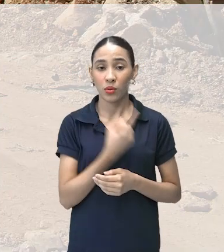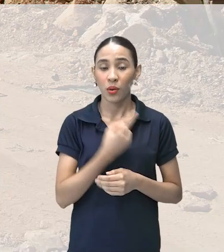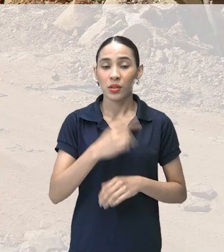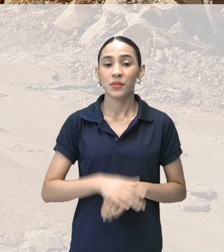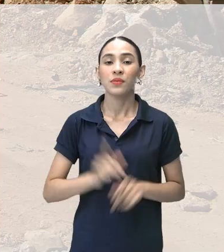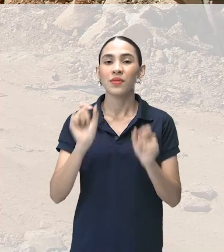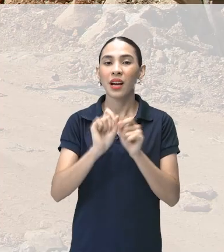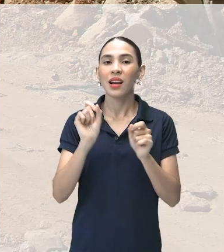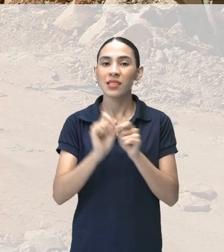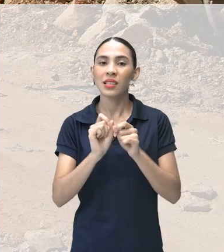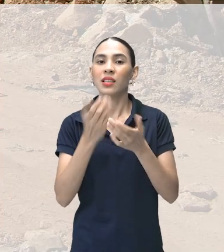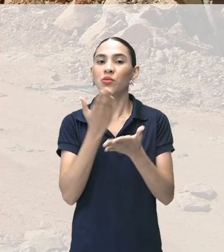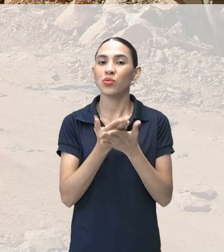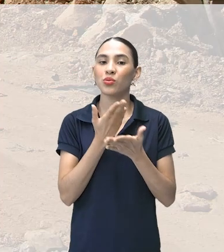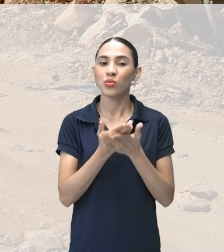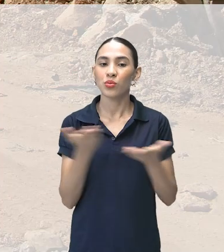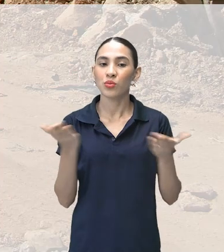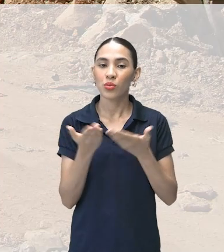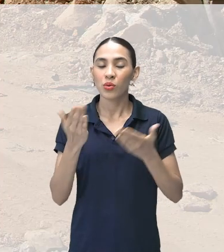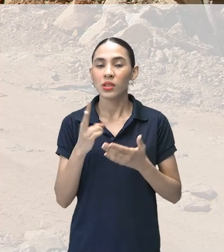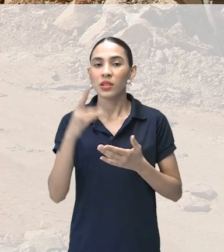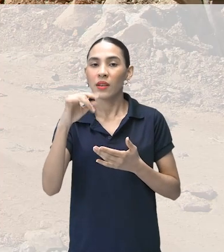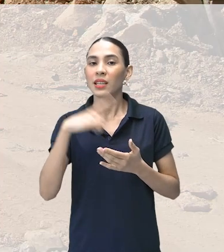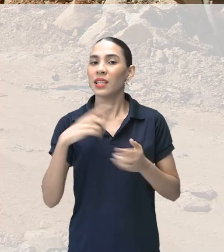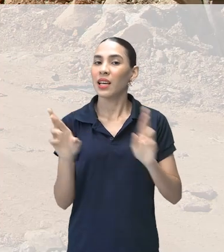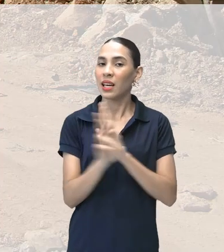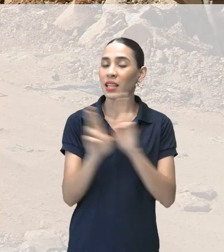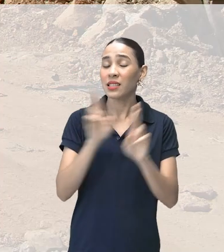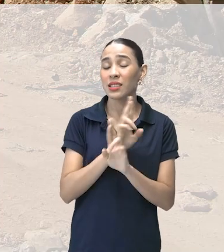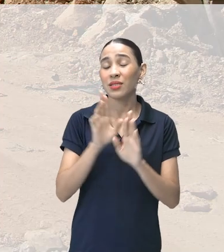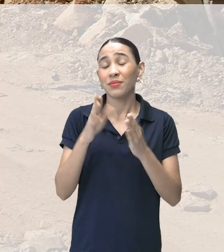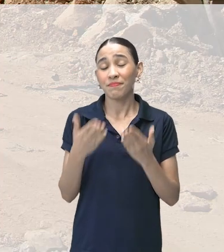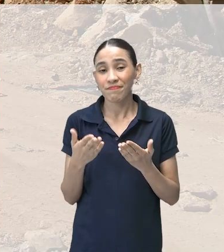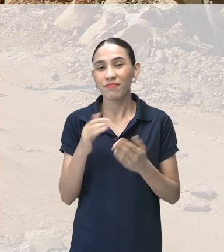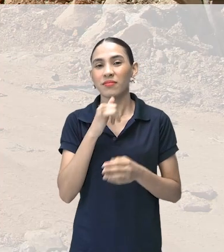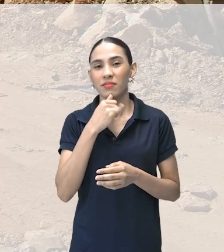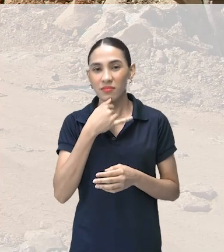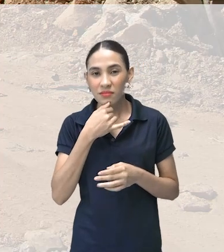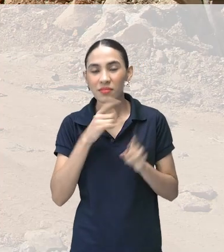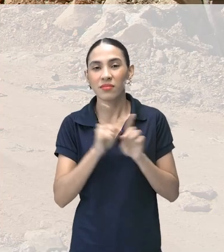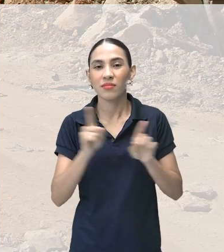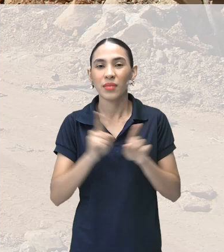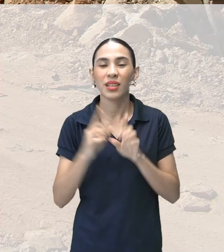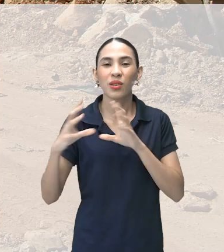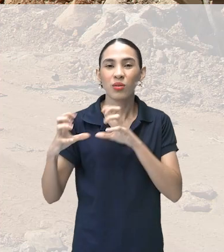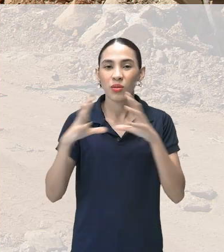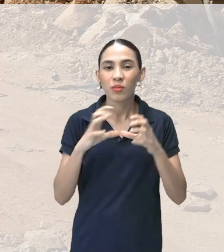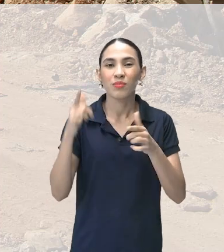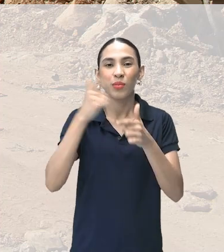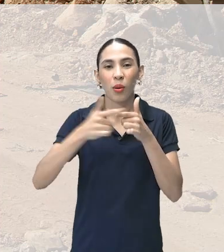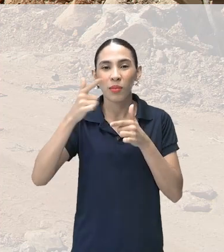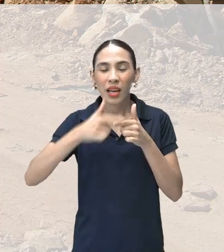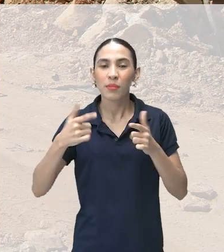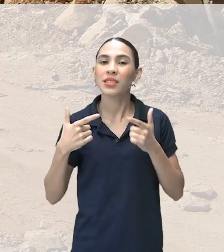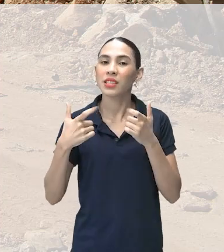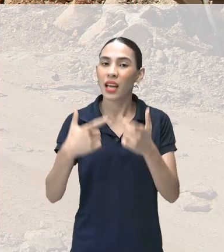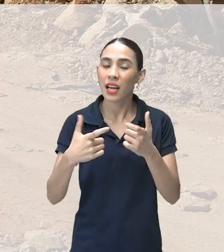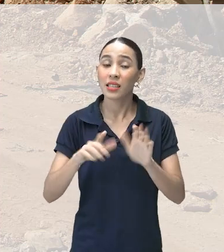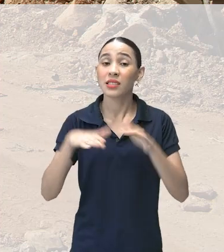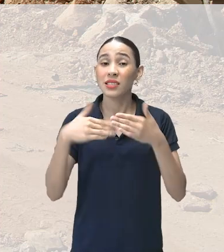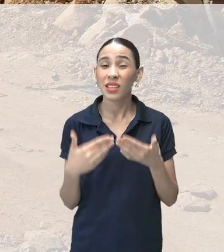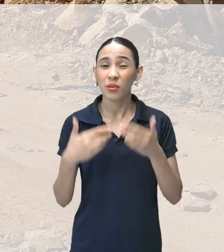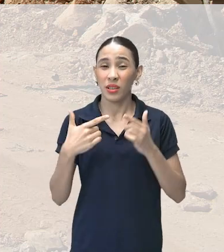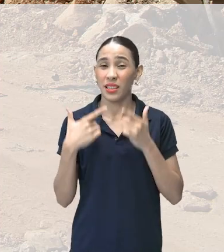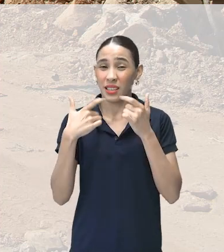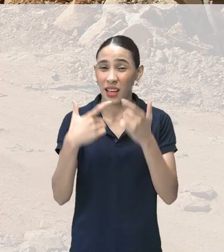né, fazer esses estudos que vão estar relacionados, infelizmente, a conflitos, tá? Esses